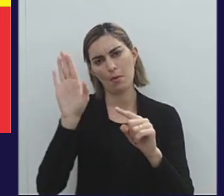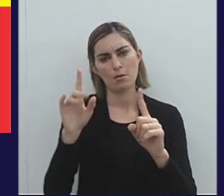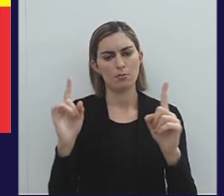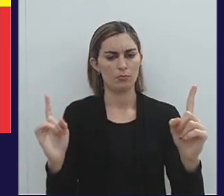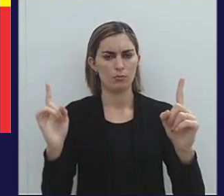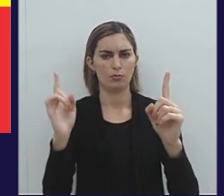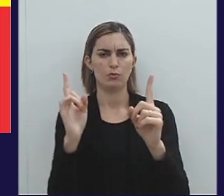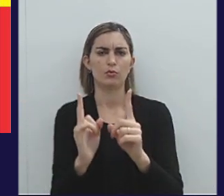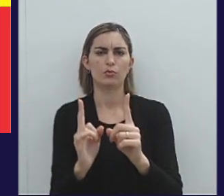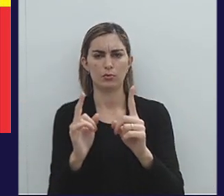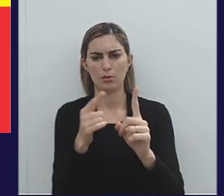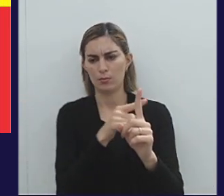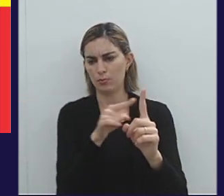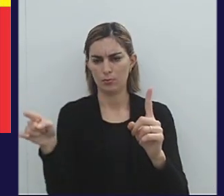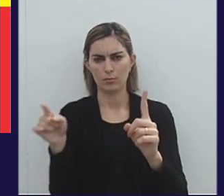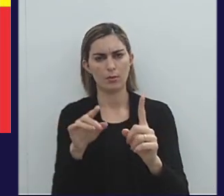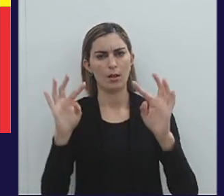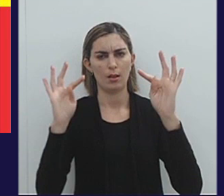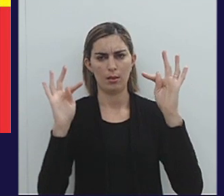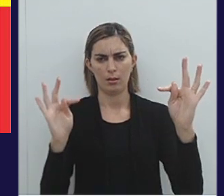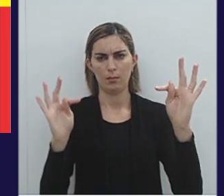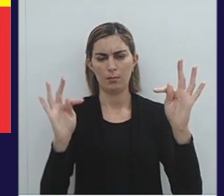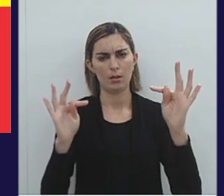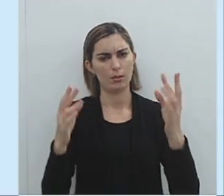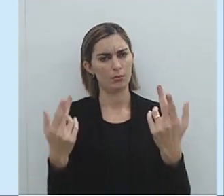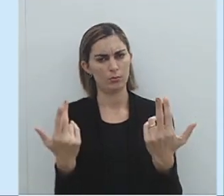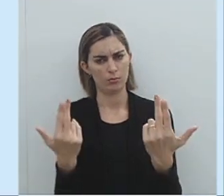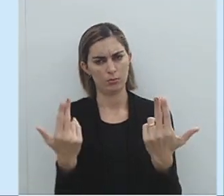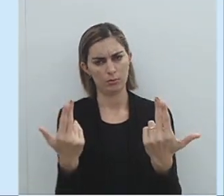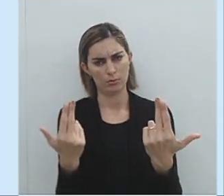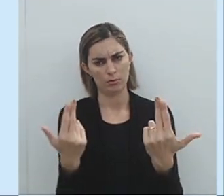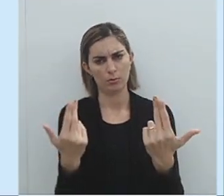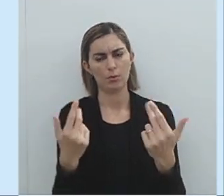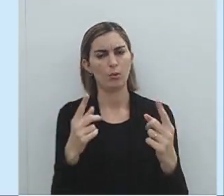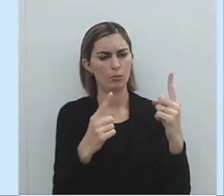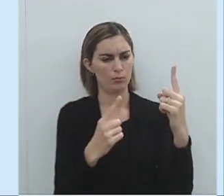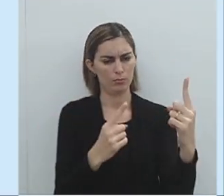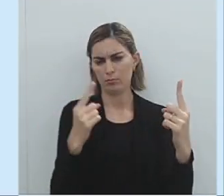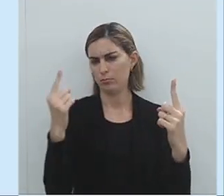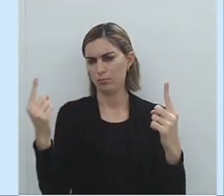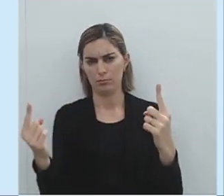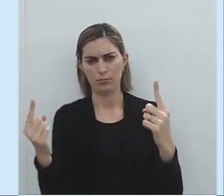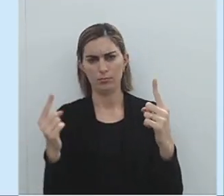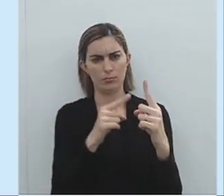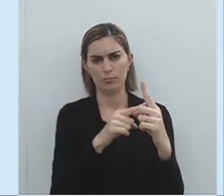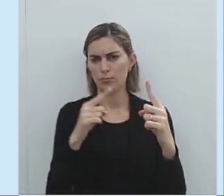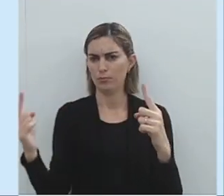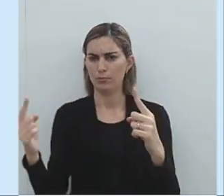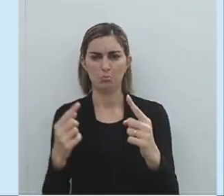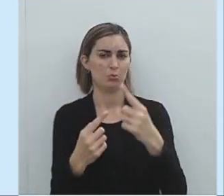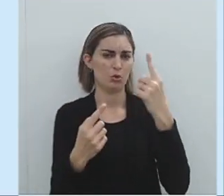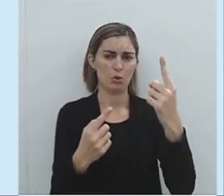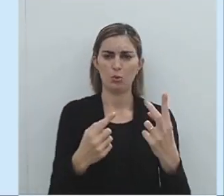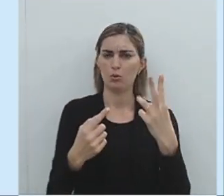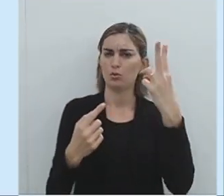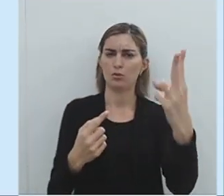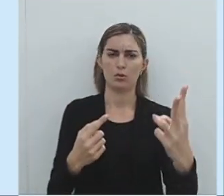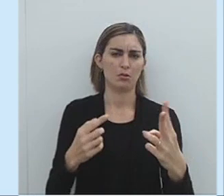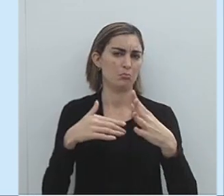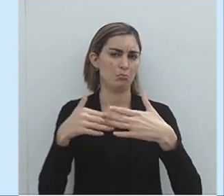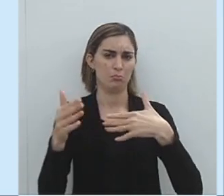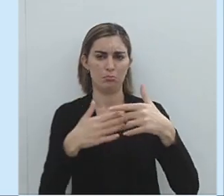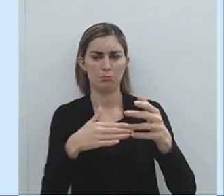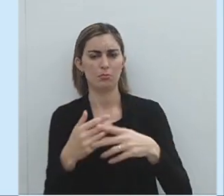corpos encontram-se na mesma temperatura. Ou seja, posso ter dois corpos, três corpos,